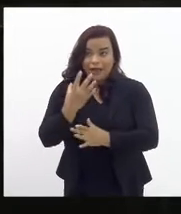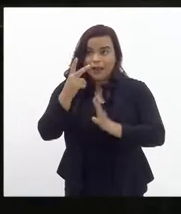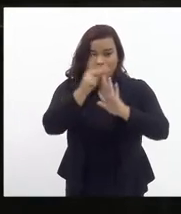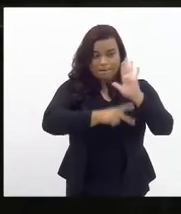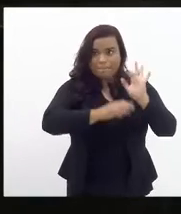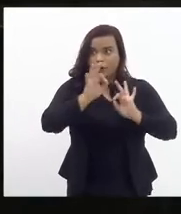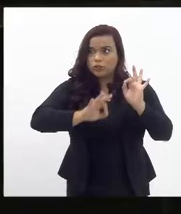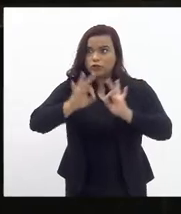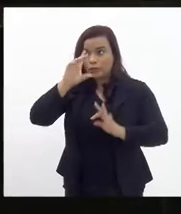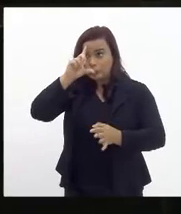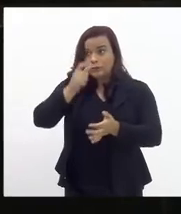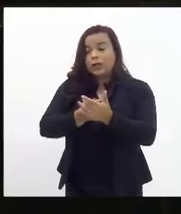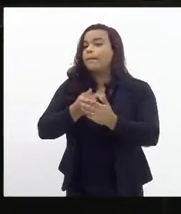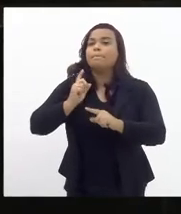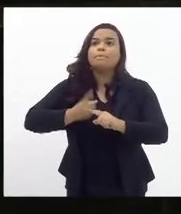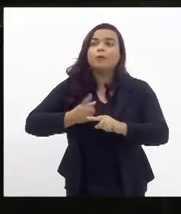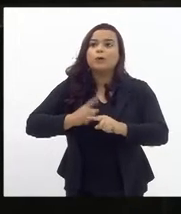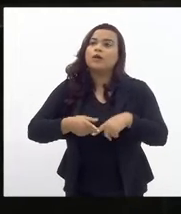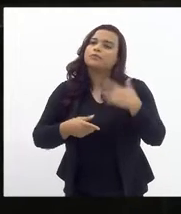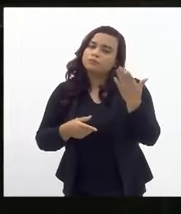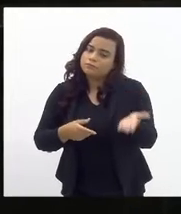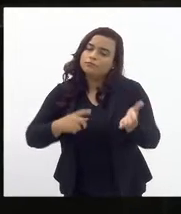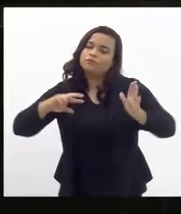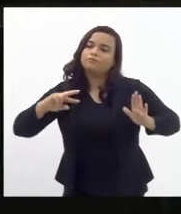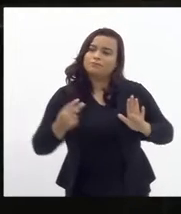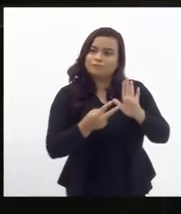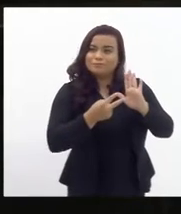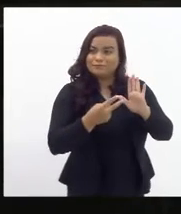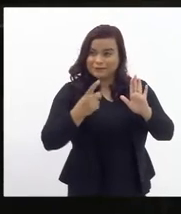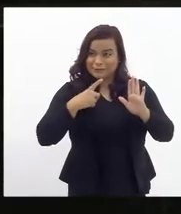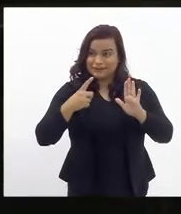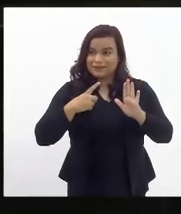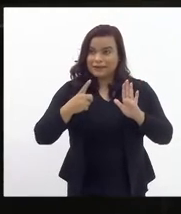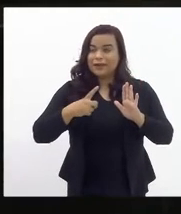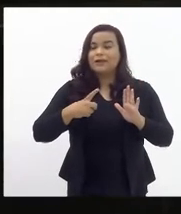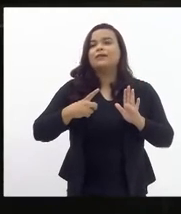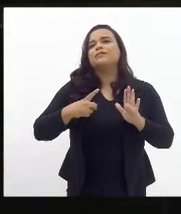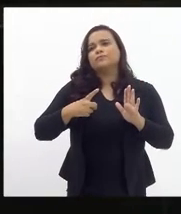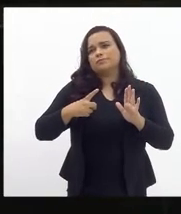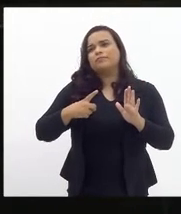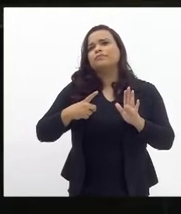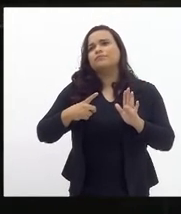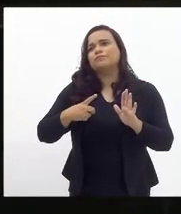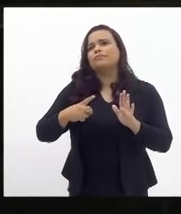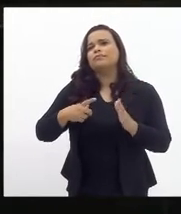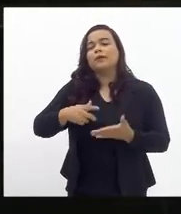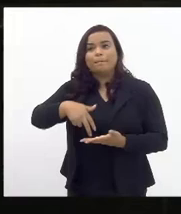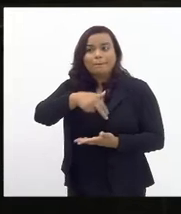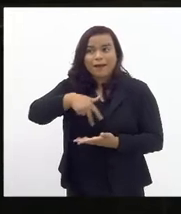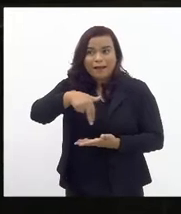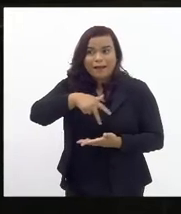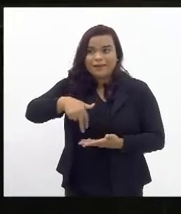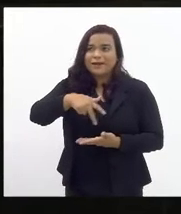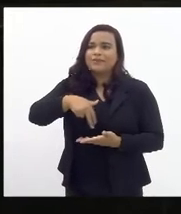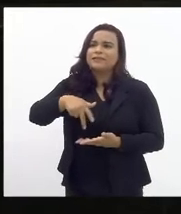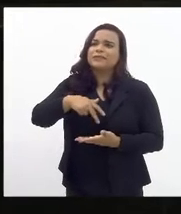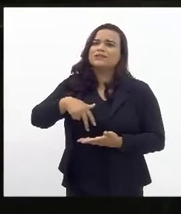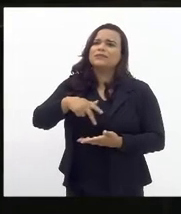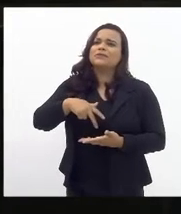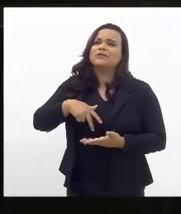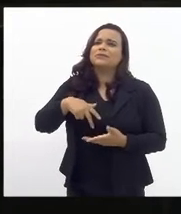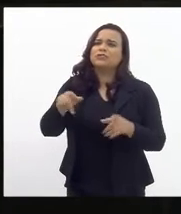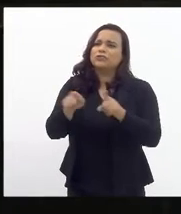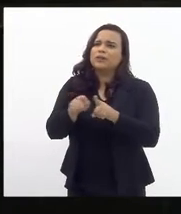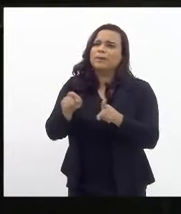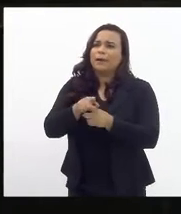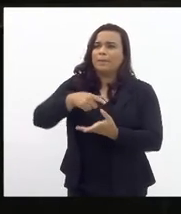projeto advém, inclusive, desse reconhecimento não ser delegado, como é para o caso das bailarinas da dança